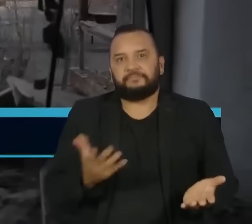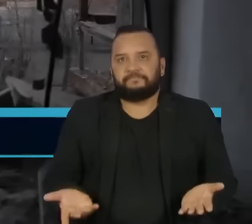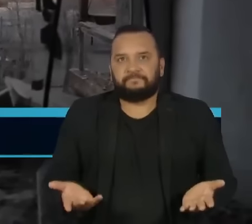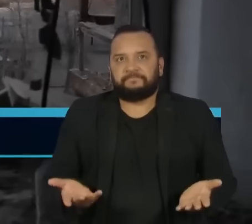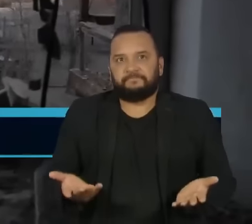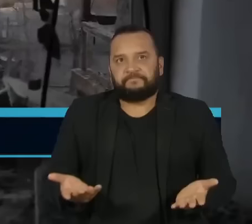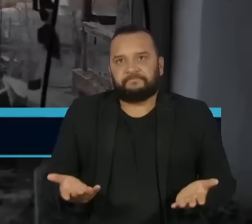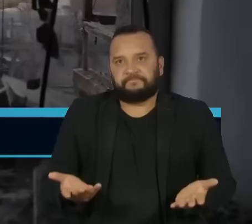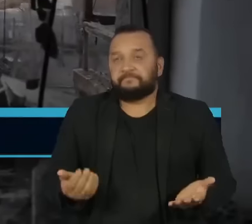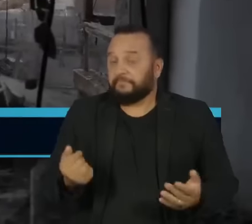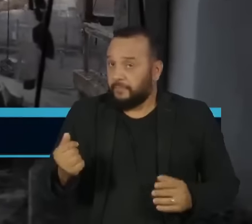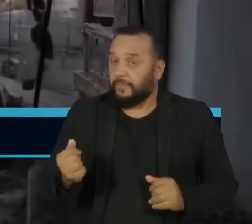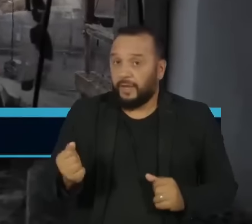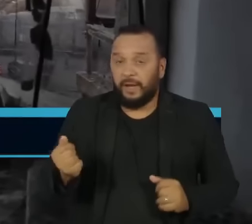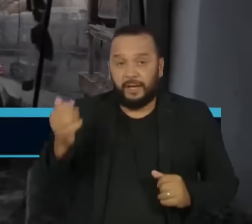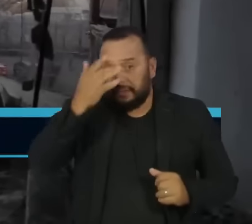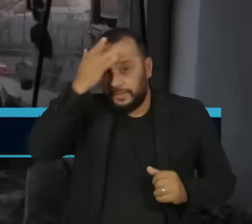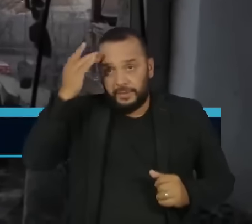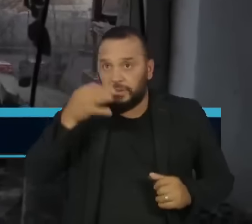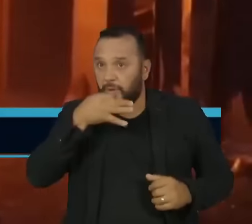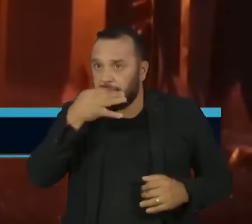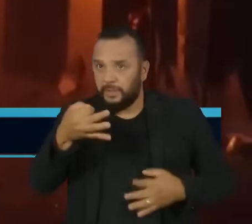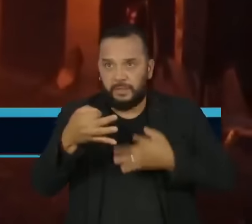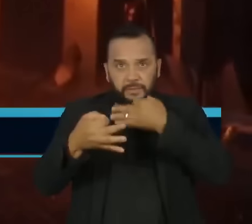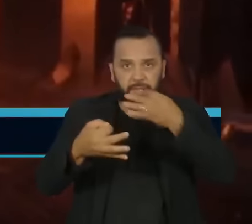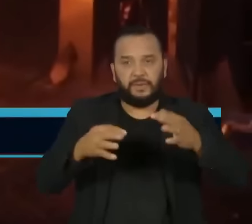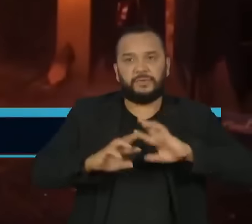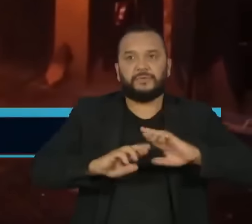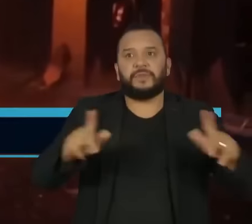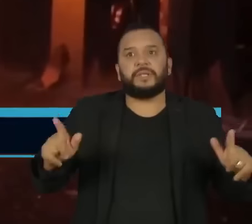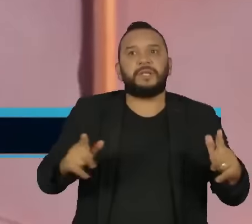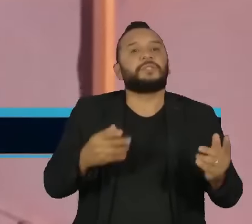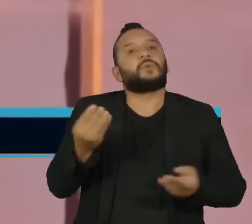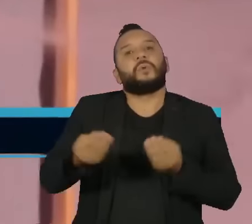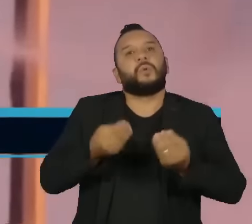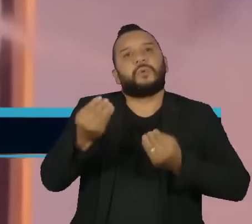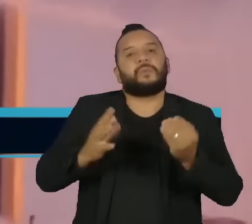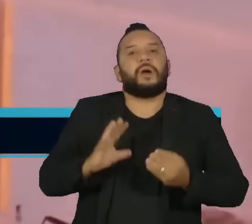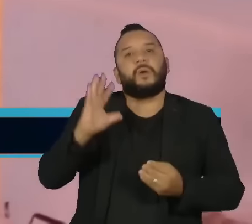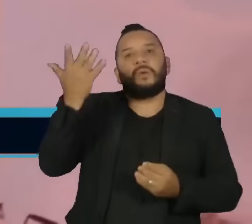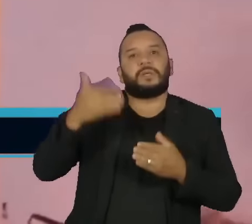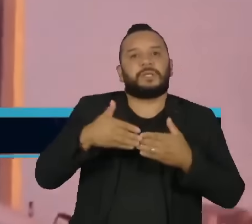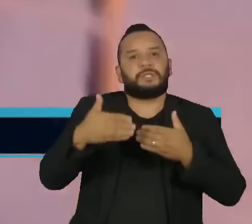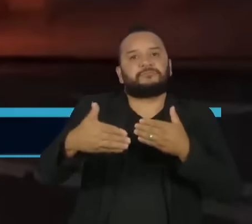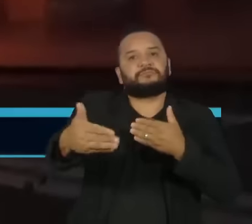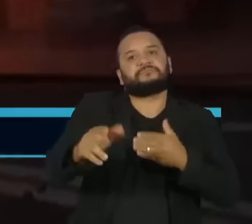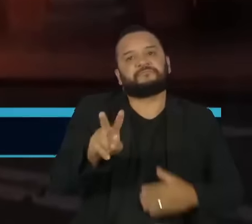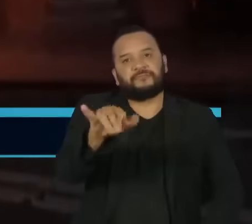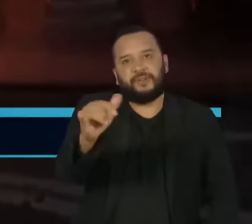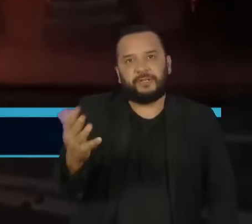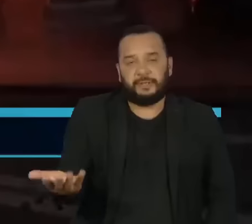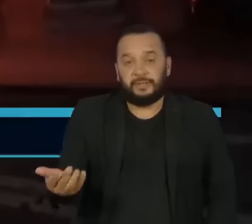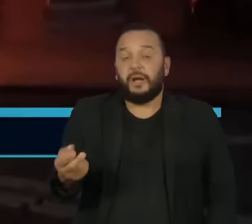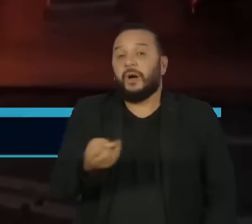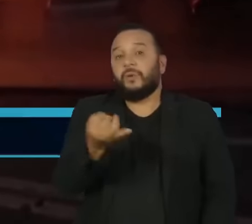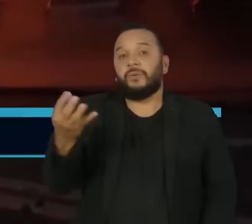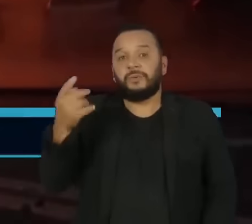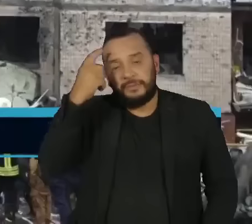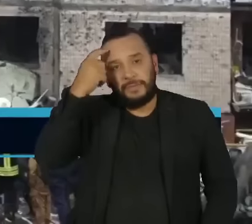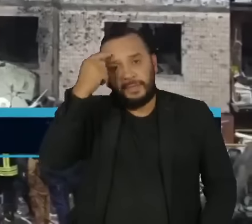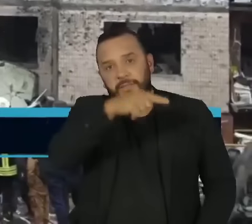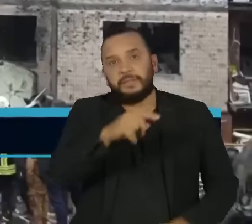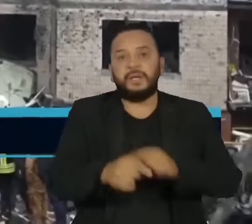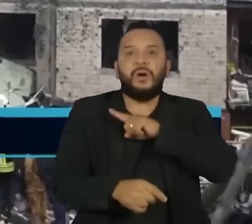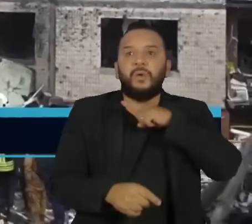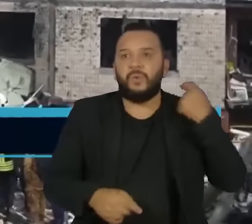Os analistas se dividem sobre a avaliação do que deve acontecer depois. Alguns acham que a Rússia já deu